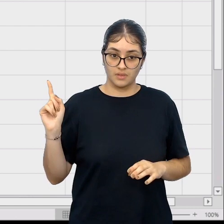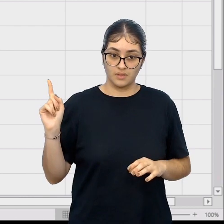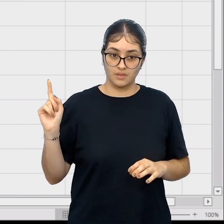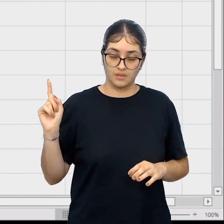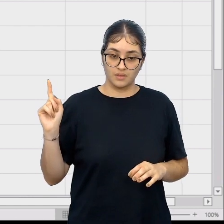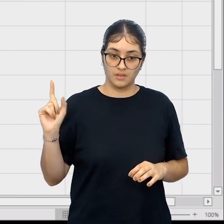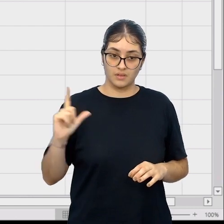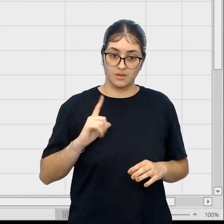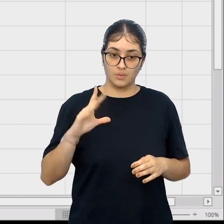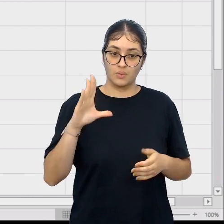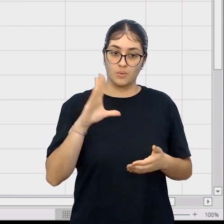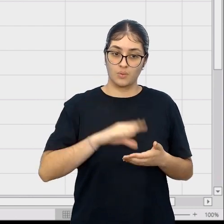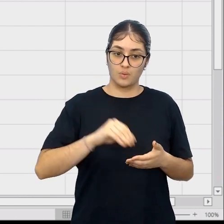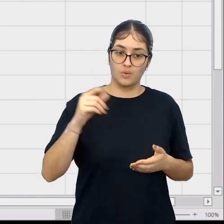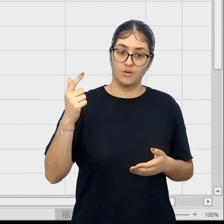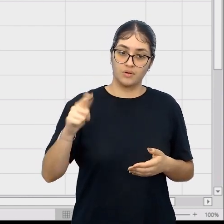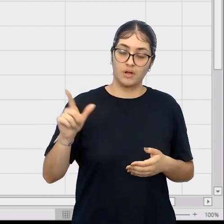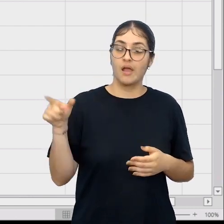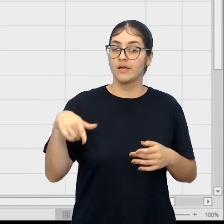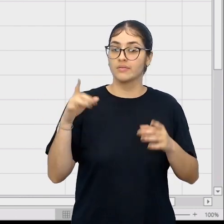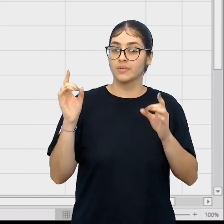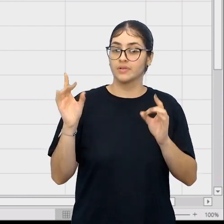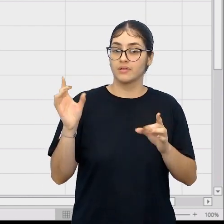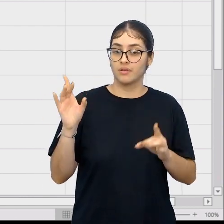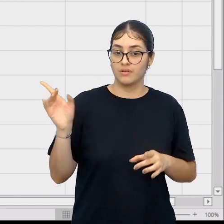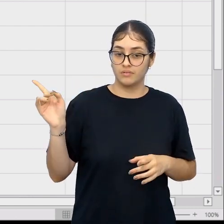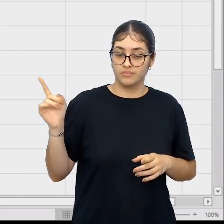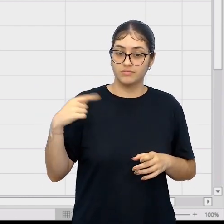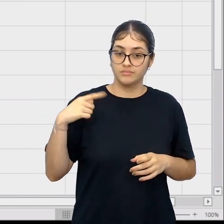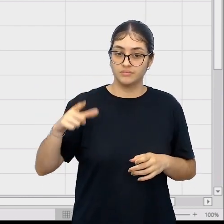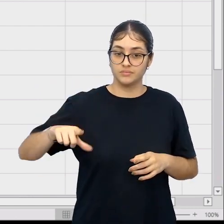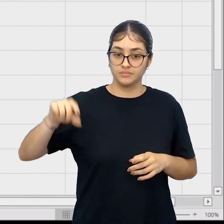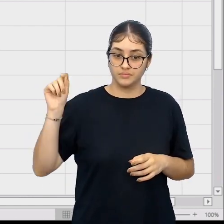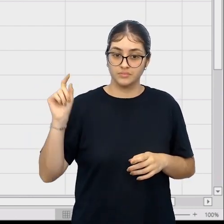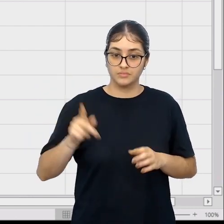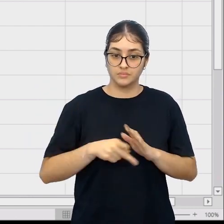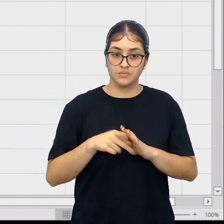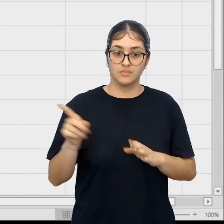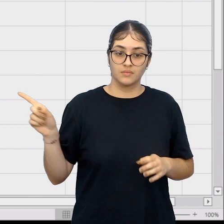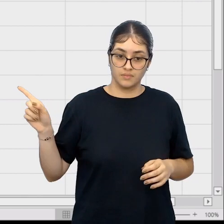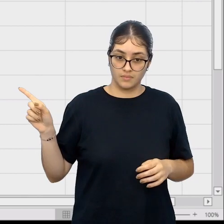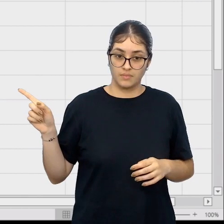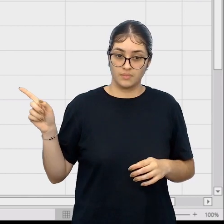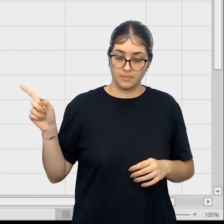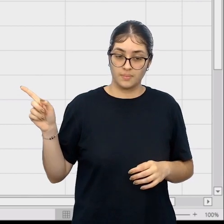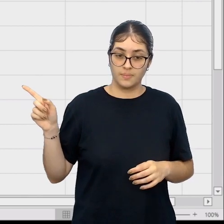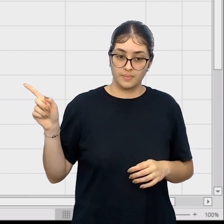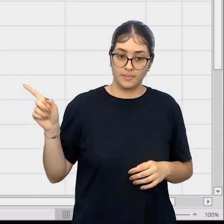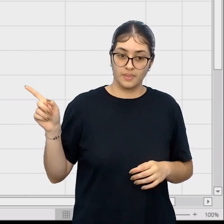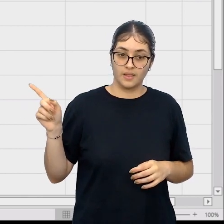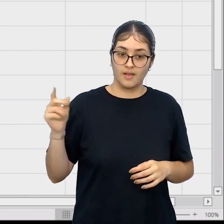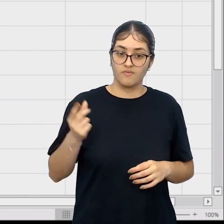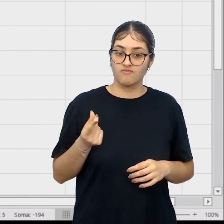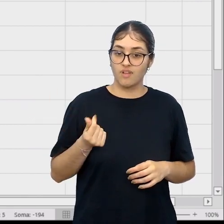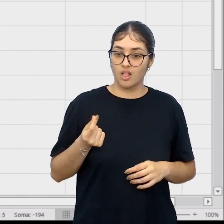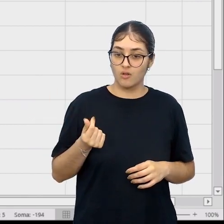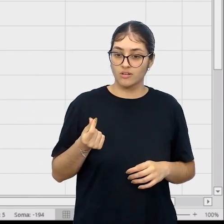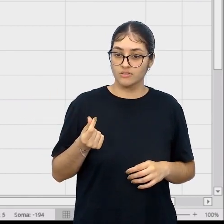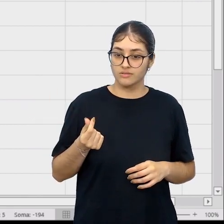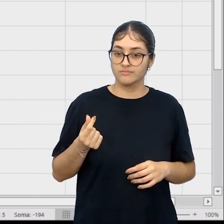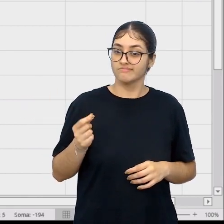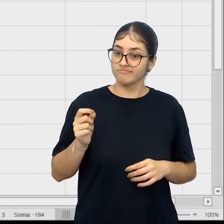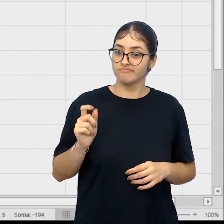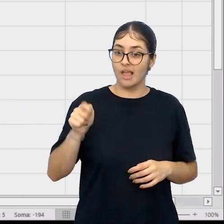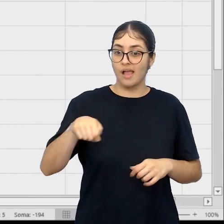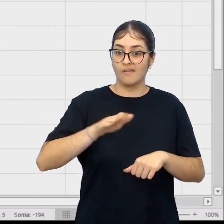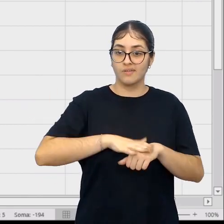com o botão do lado direito e fui em colar especial. E selecionei, vim aqui embaixo, ó, colar especial. Selecionei valores. Dá pra fazer isso. Sim. Se